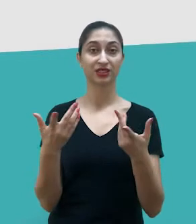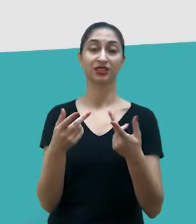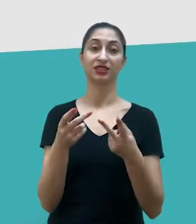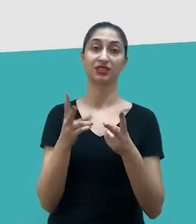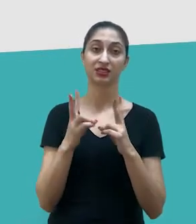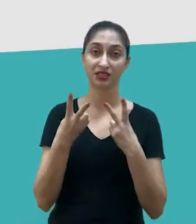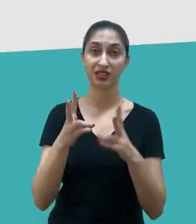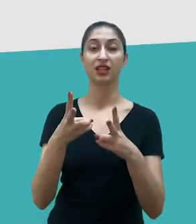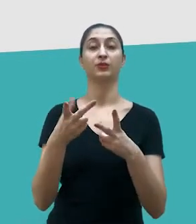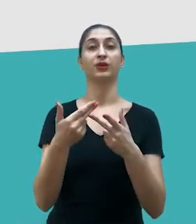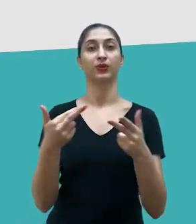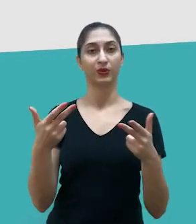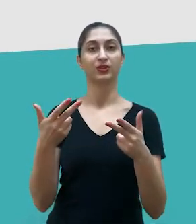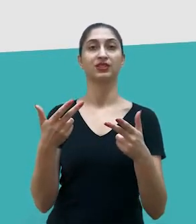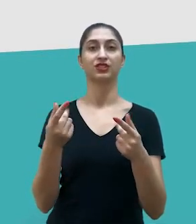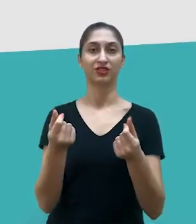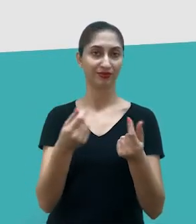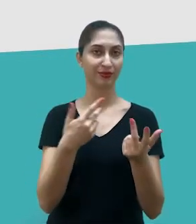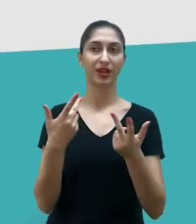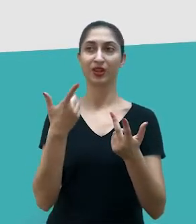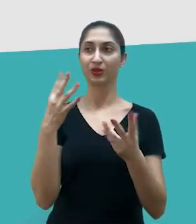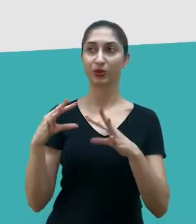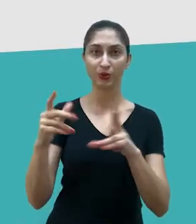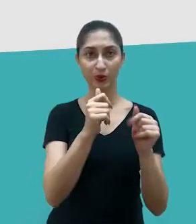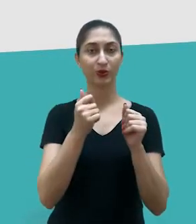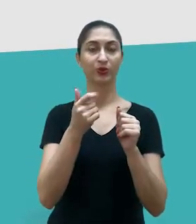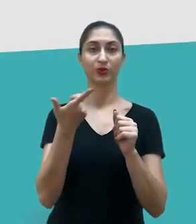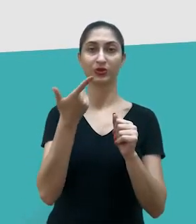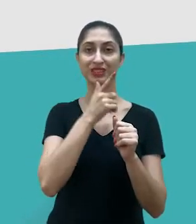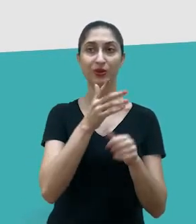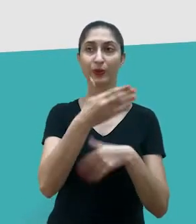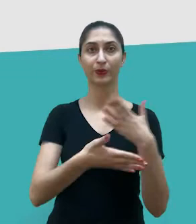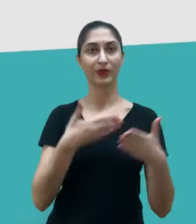contínua para que todos compartilhem, de fato,